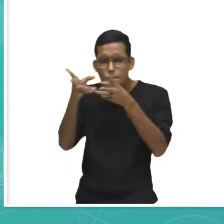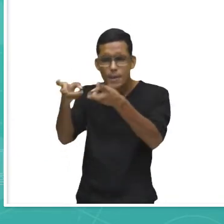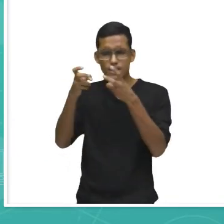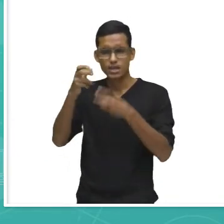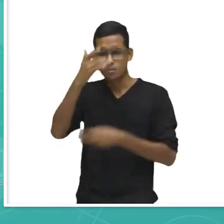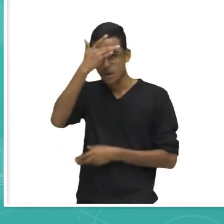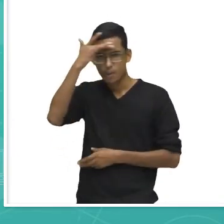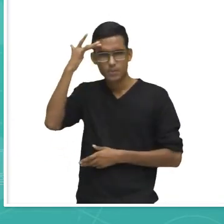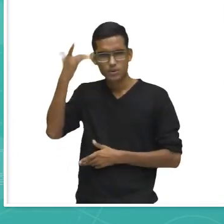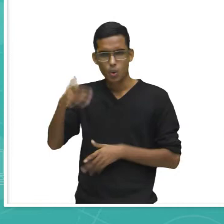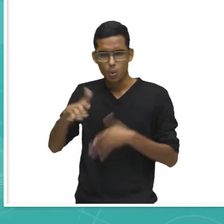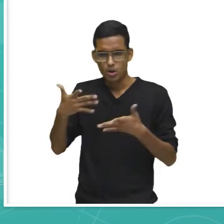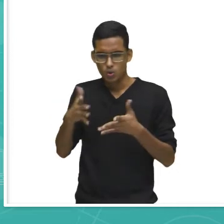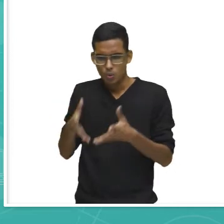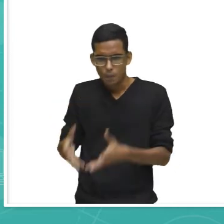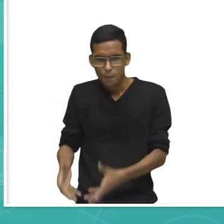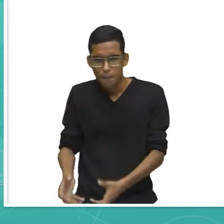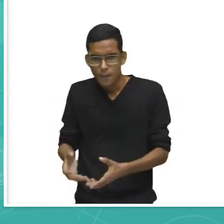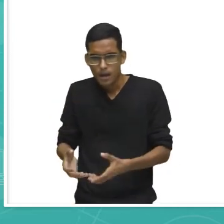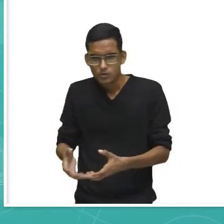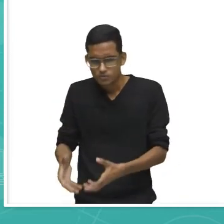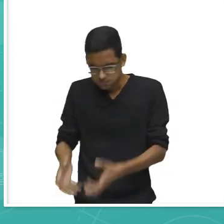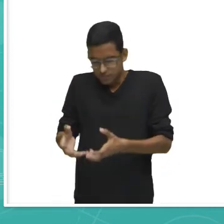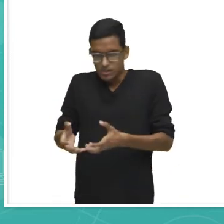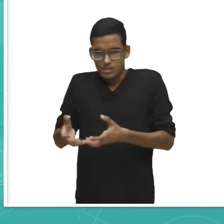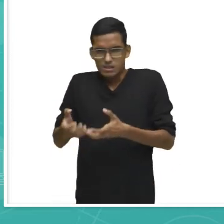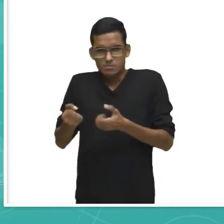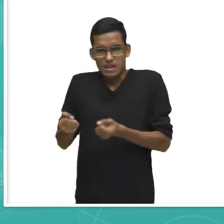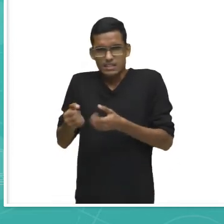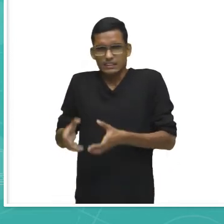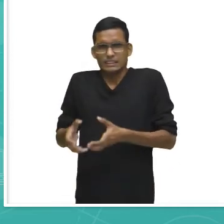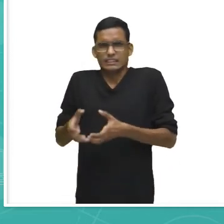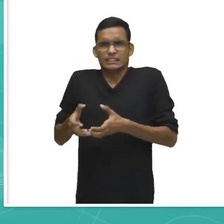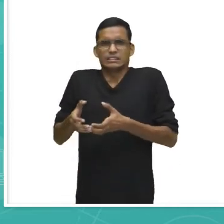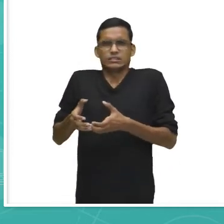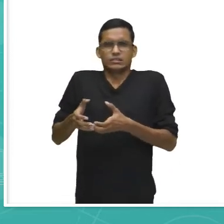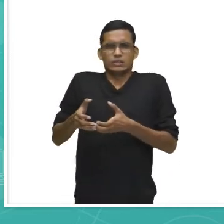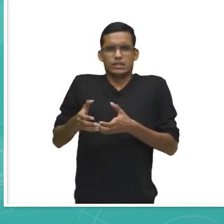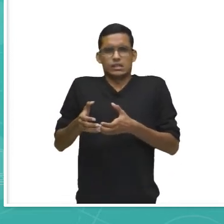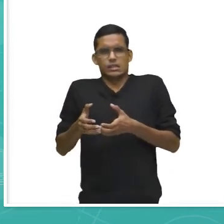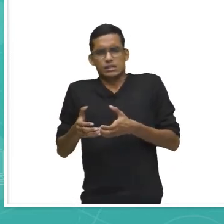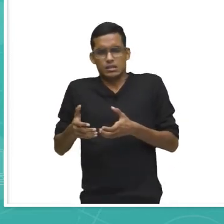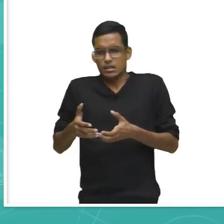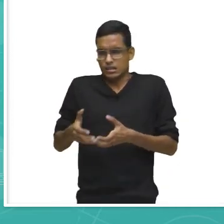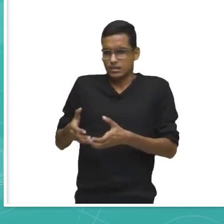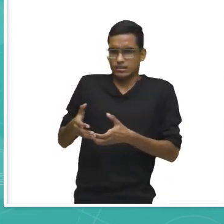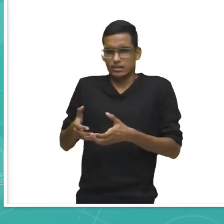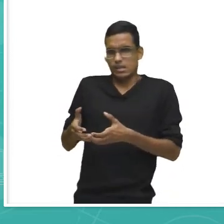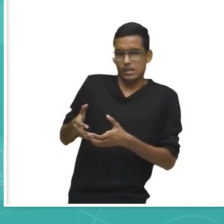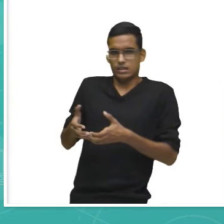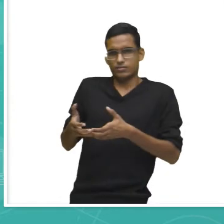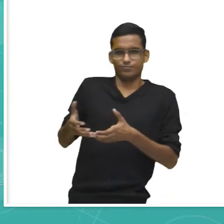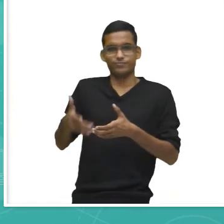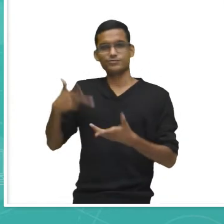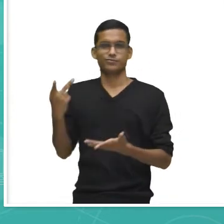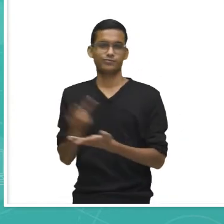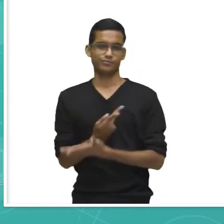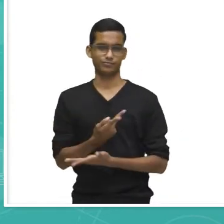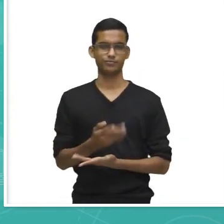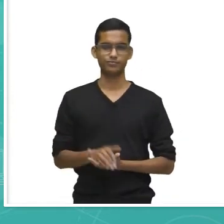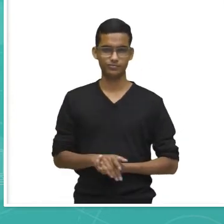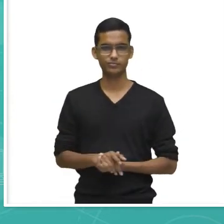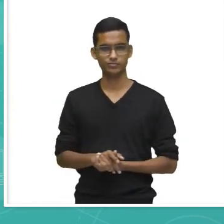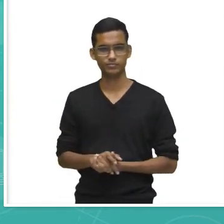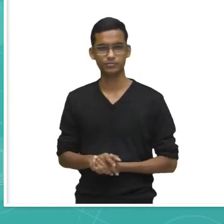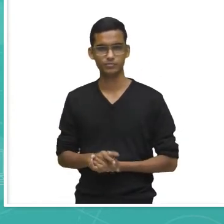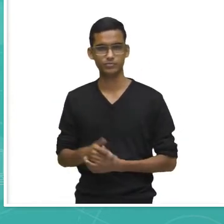um peso no chão, elas pegam de forma incorreta, né? Tem que ter toda uma postura para carregar ali aquele peso, ou até